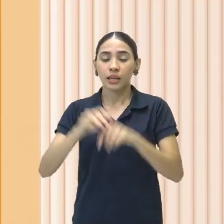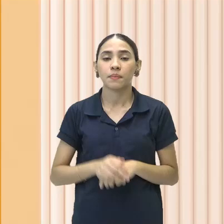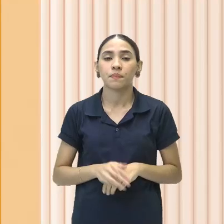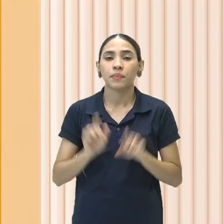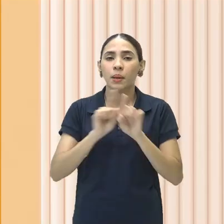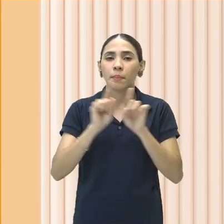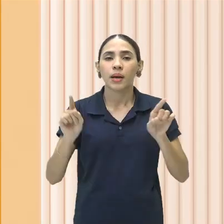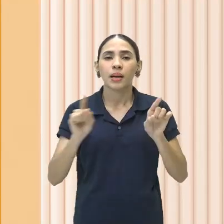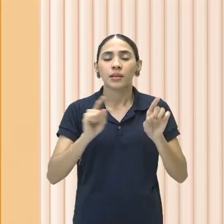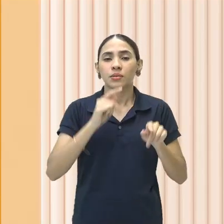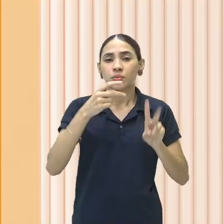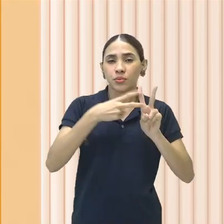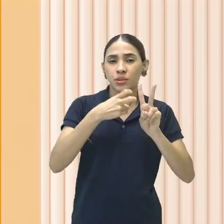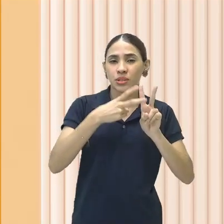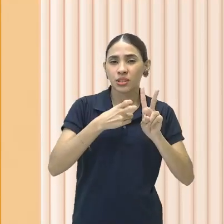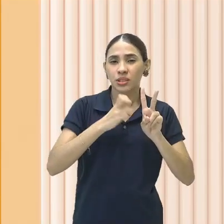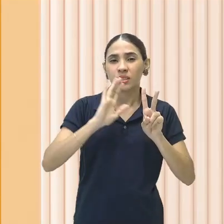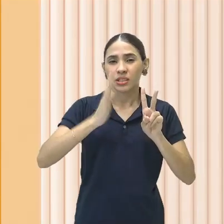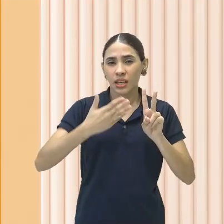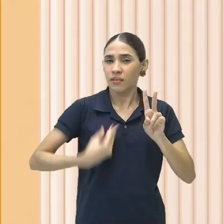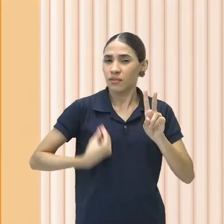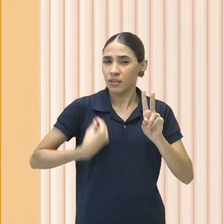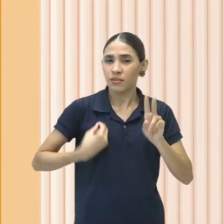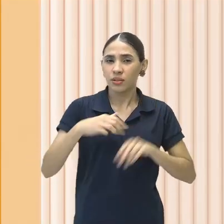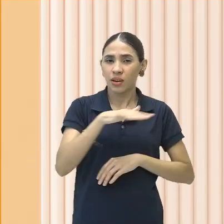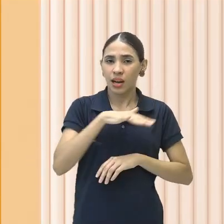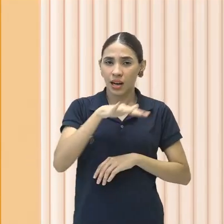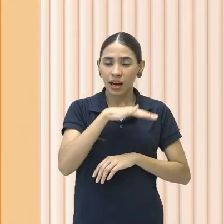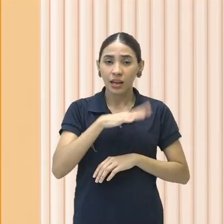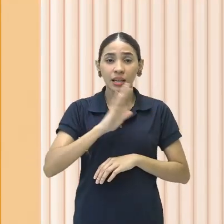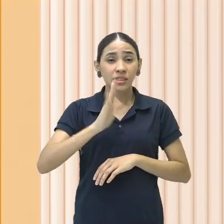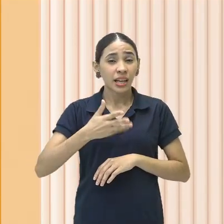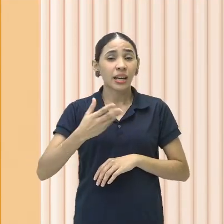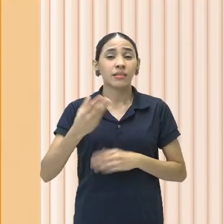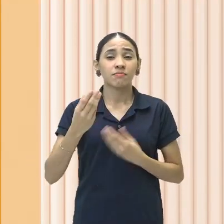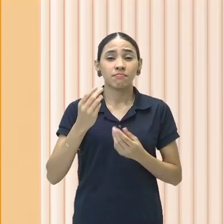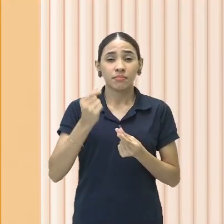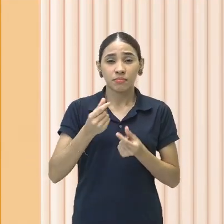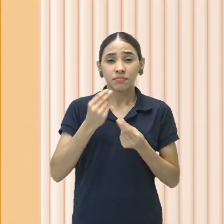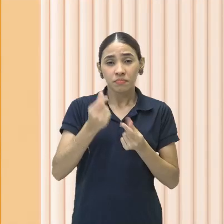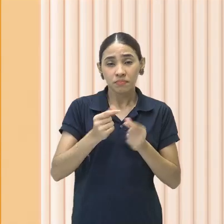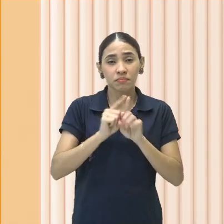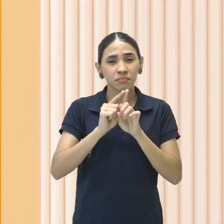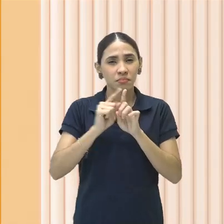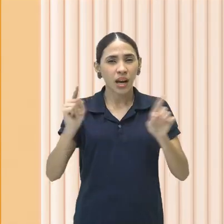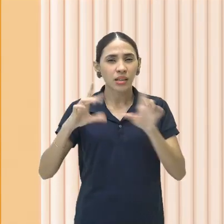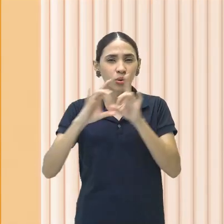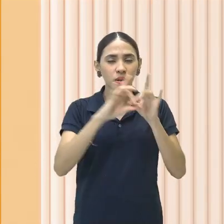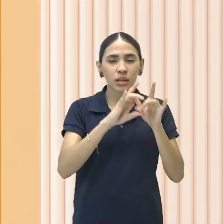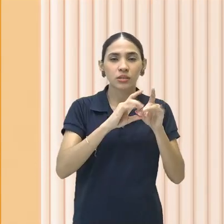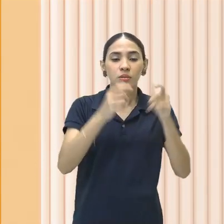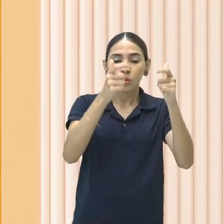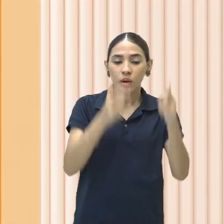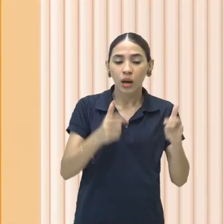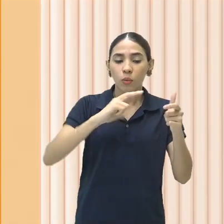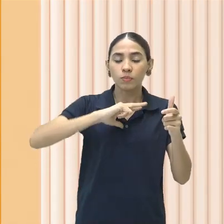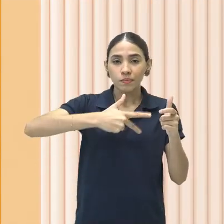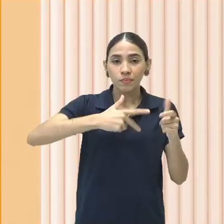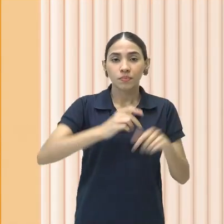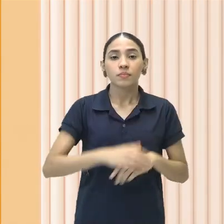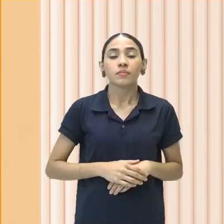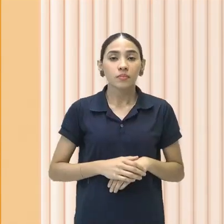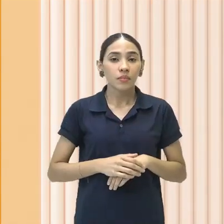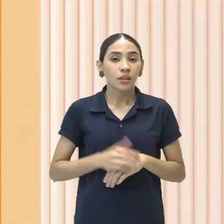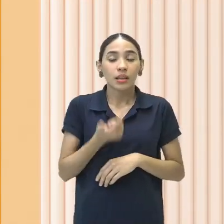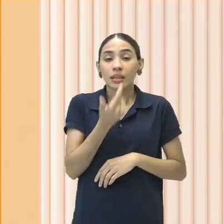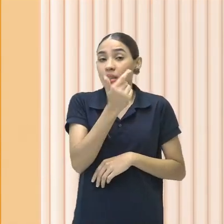mas os indígenas já habitavam a região, já estavam aqui, mas nesse contexto da ocupação portuguesa,